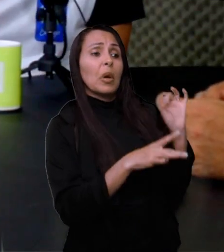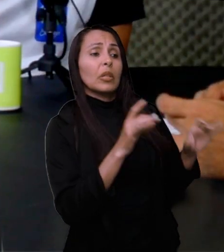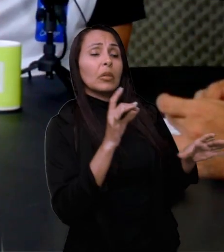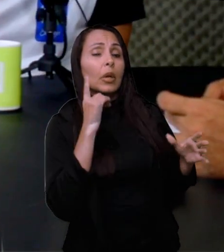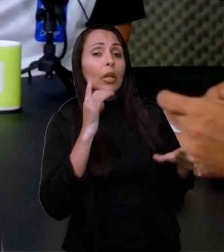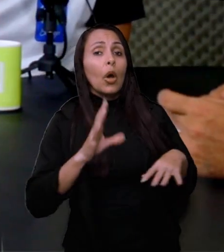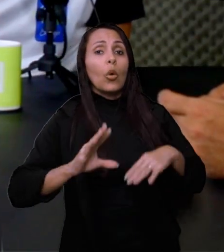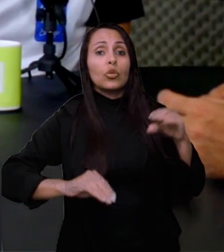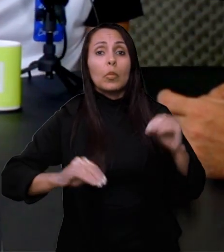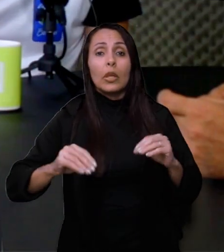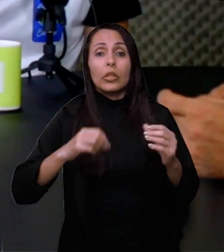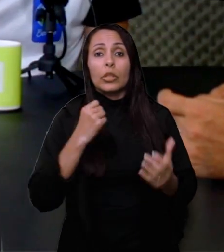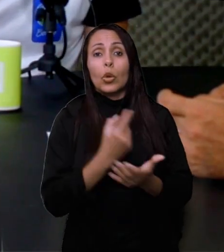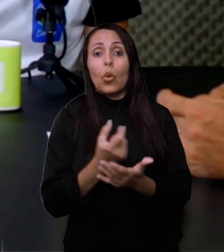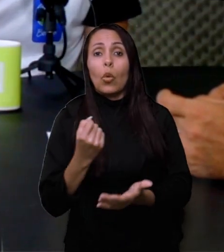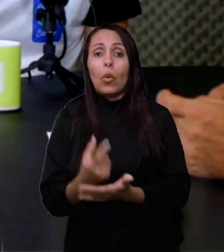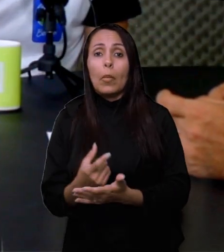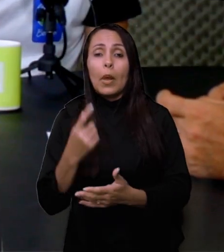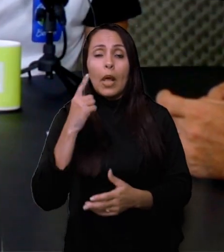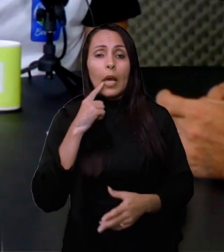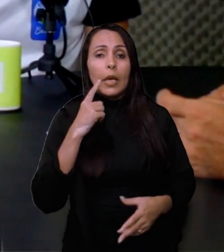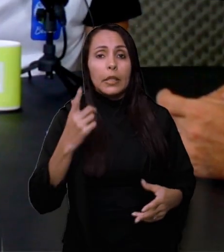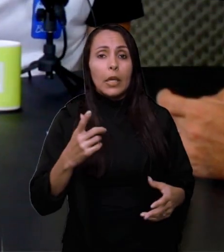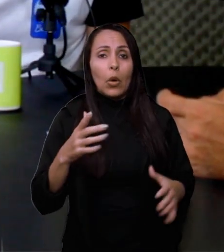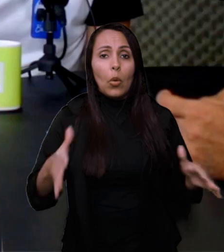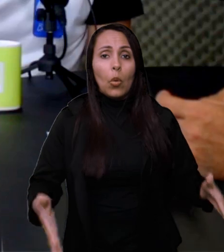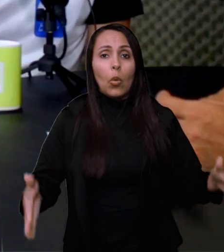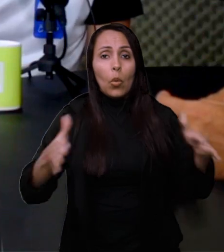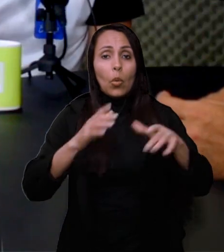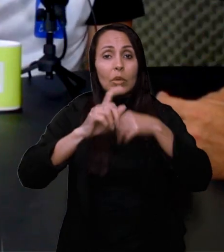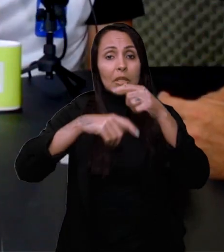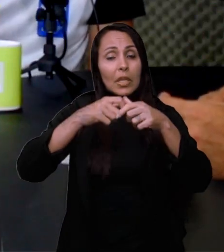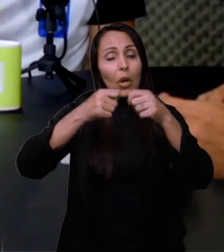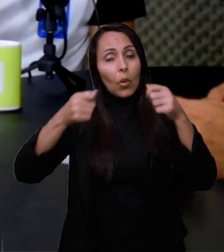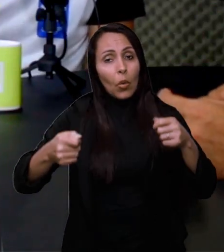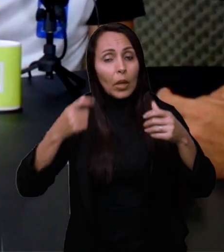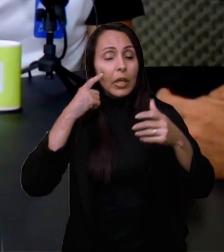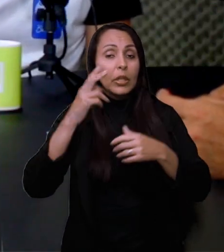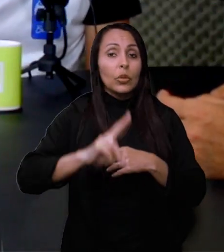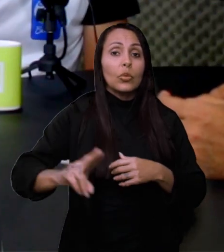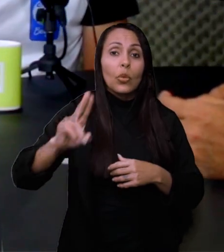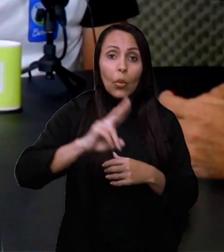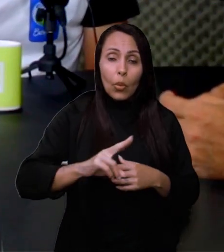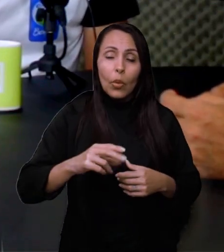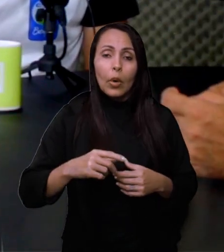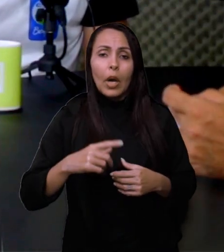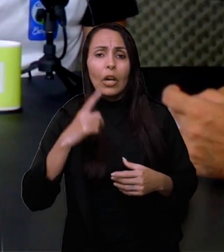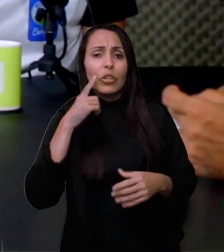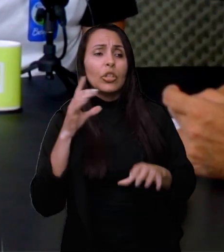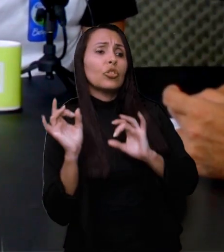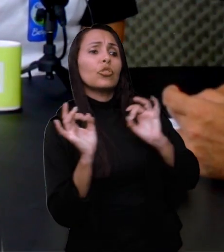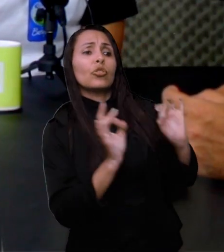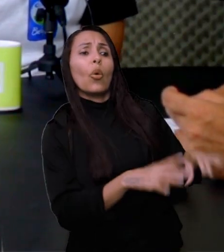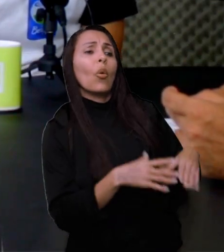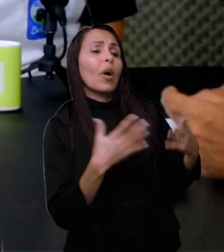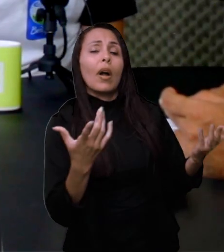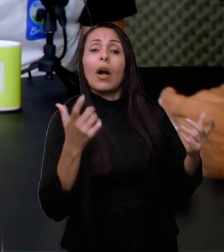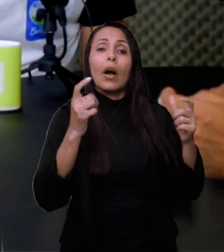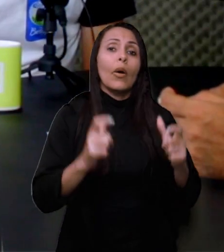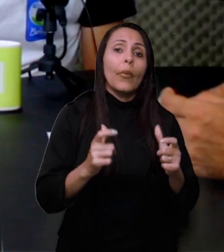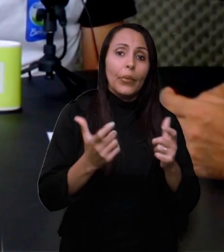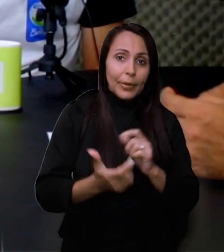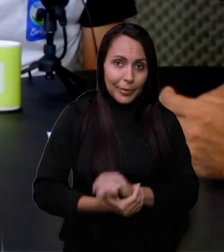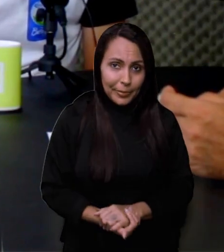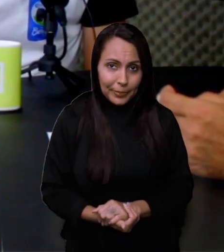plásticos que a gente compra, sacola que a gente usou, o material que a gente comprou que veio com uma embalagem, onde é que a gente joga isso, entendeu?